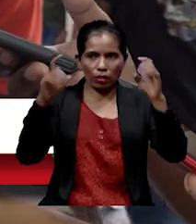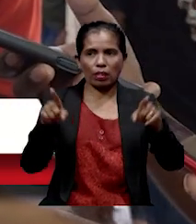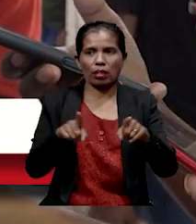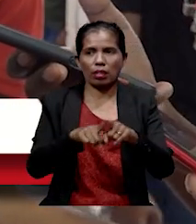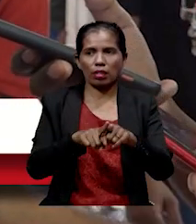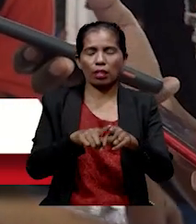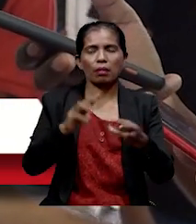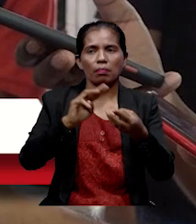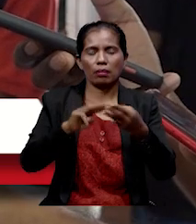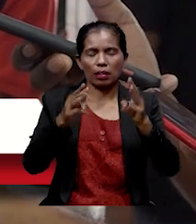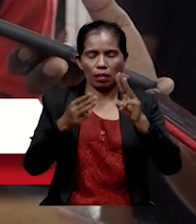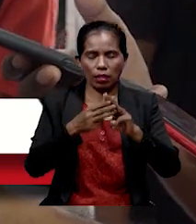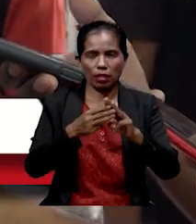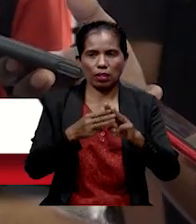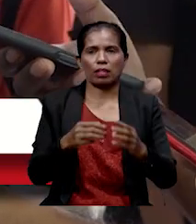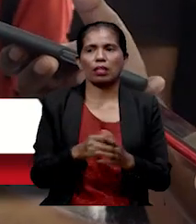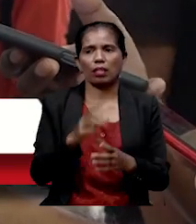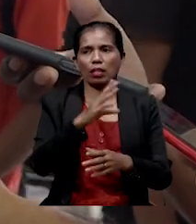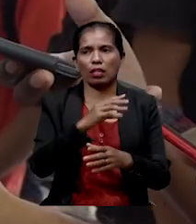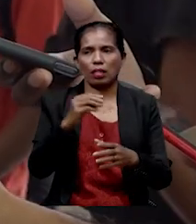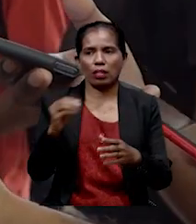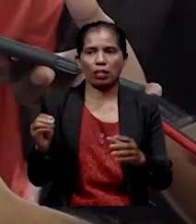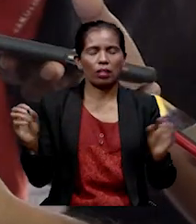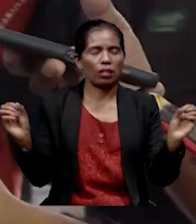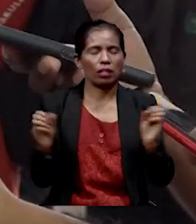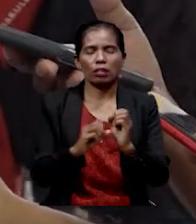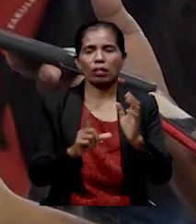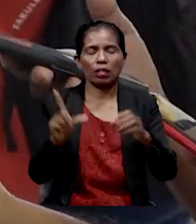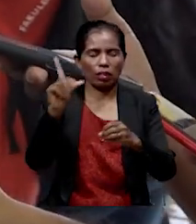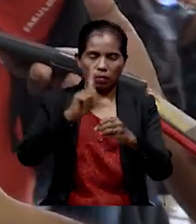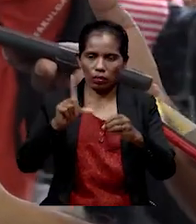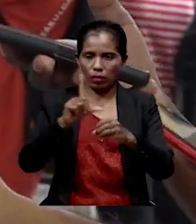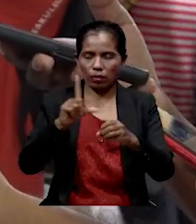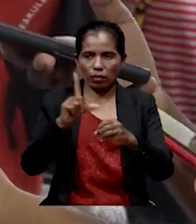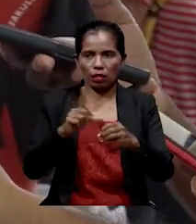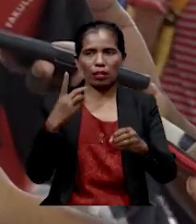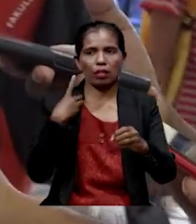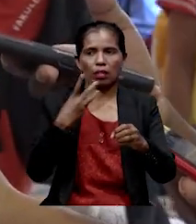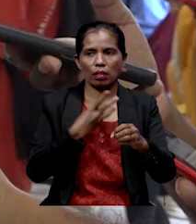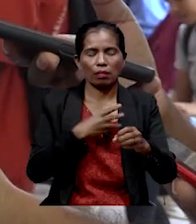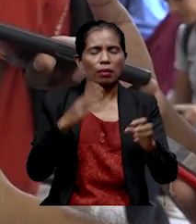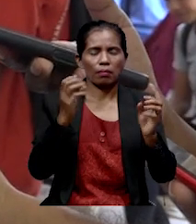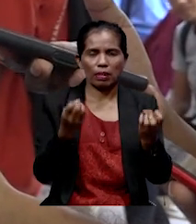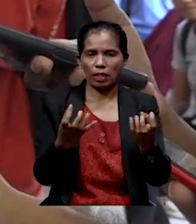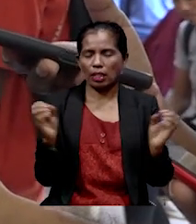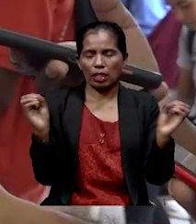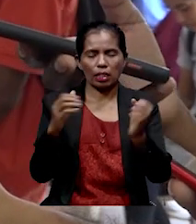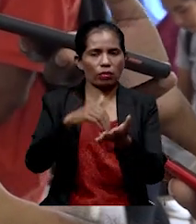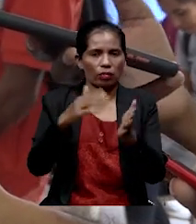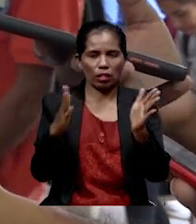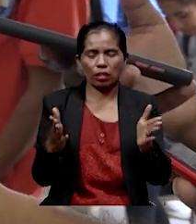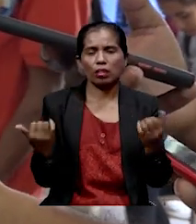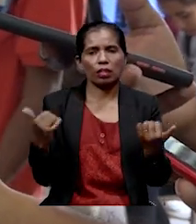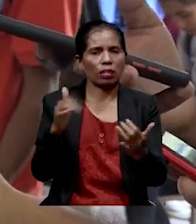ciência matemática física química ne laboratório nebe mak limitado teves ba estudante sira atu